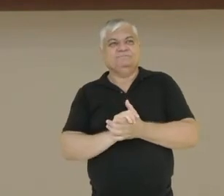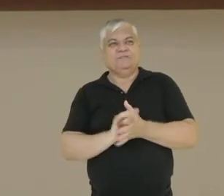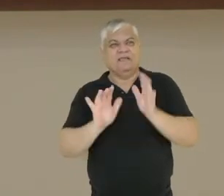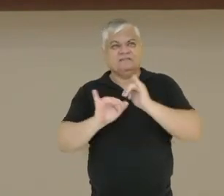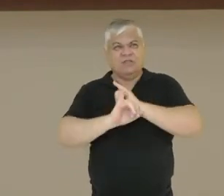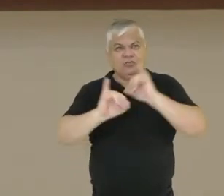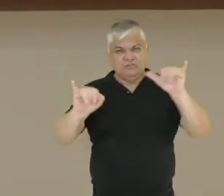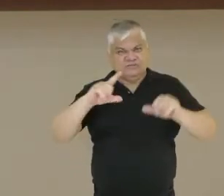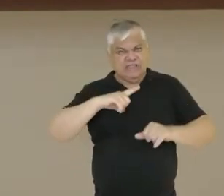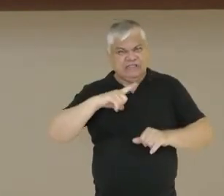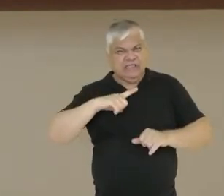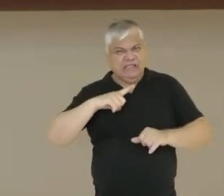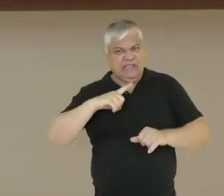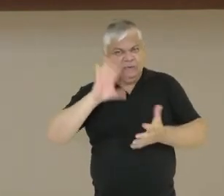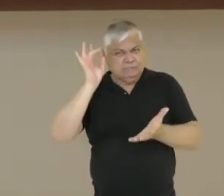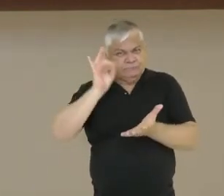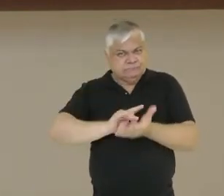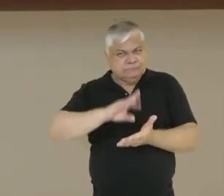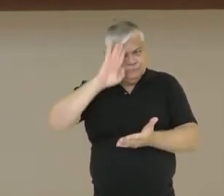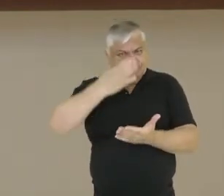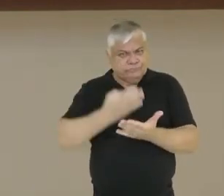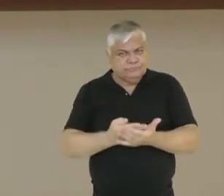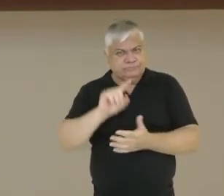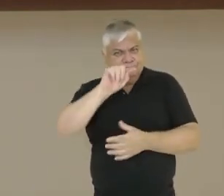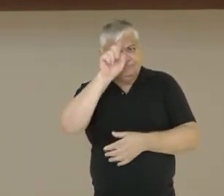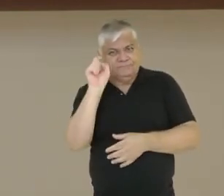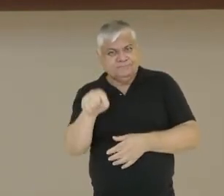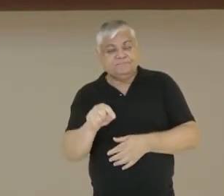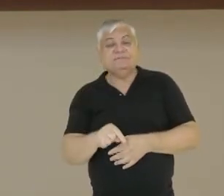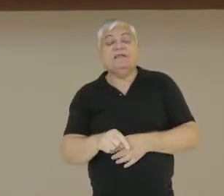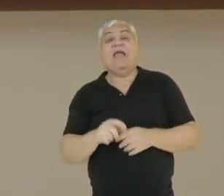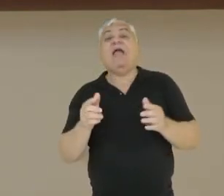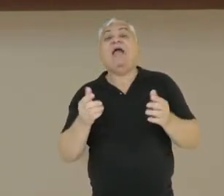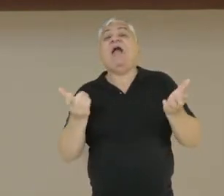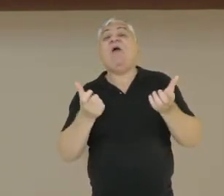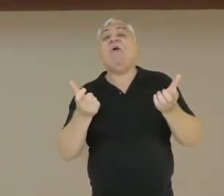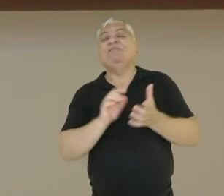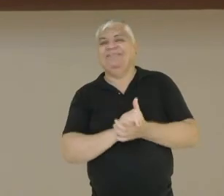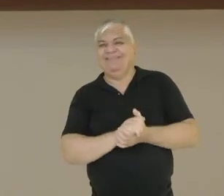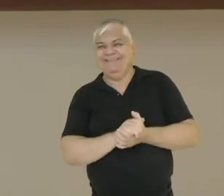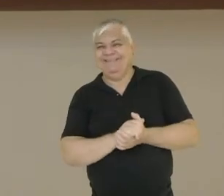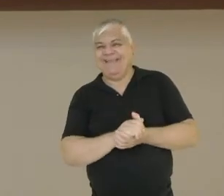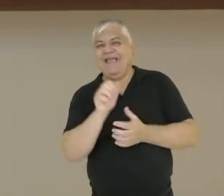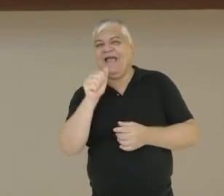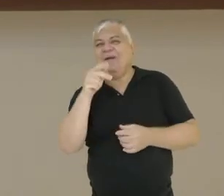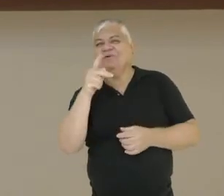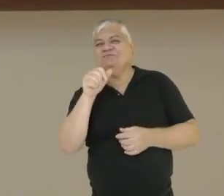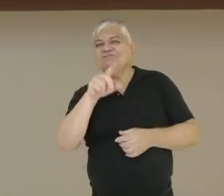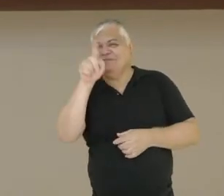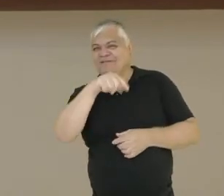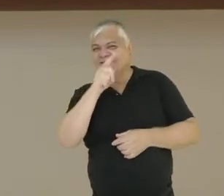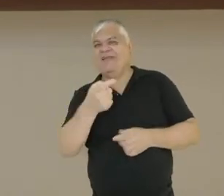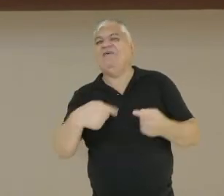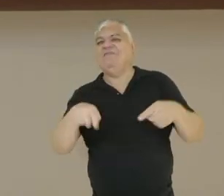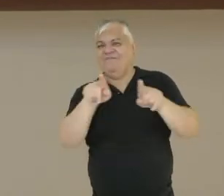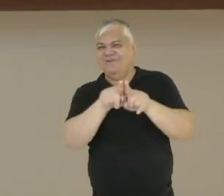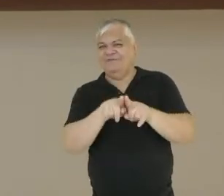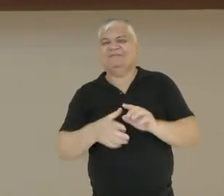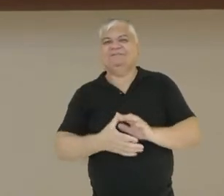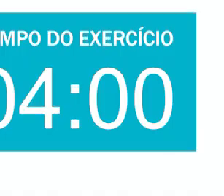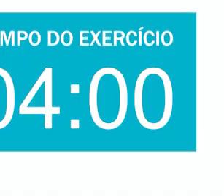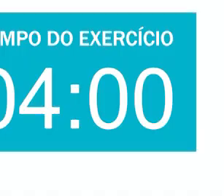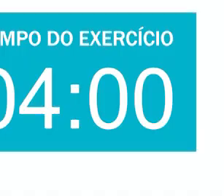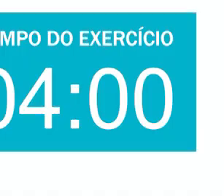fontes e dados confiáveis? Onde é que está a oração apositiva aí? Assinala lá no teu caderno e daqui a pouco a gente